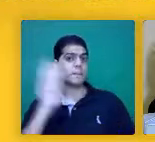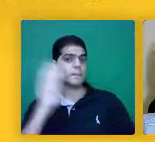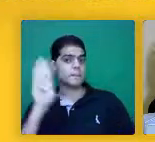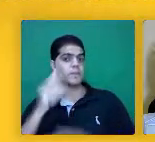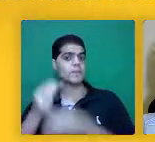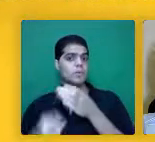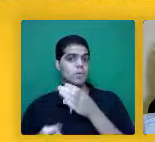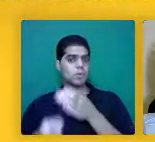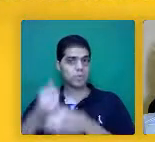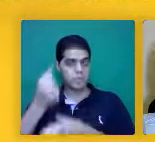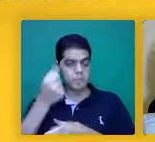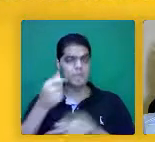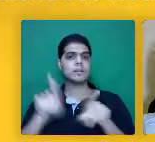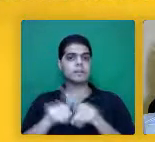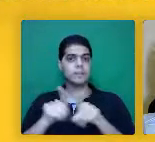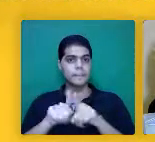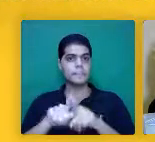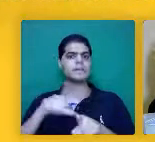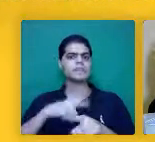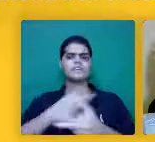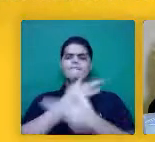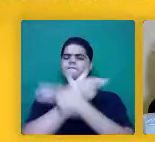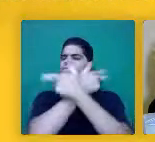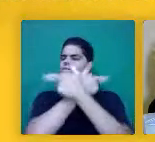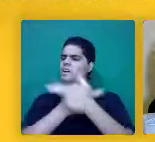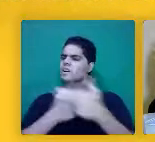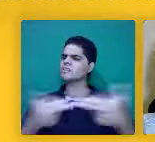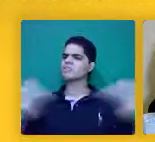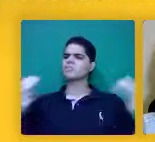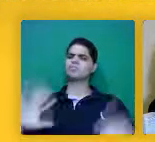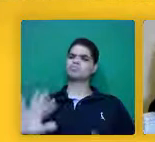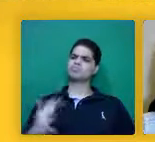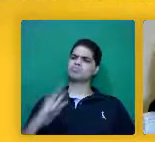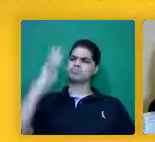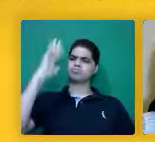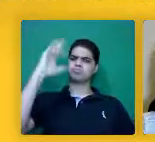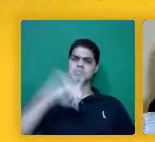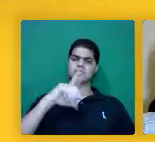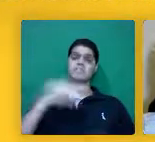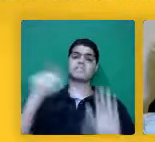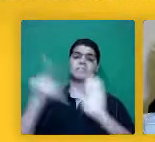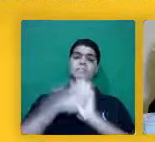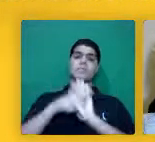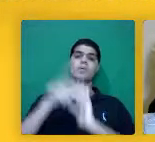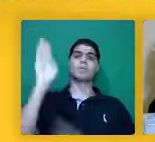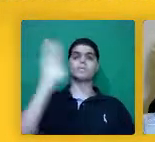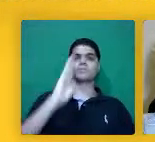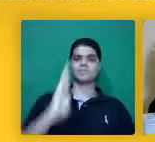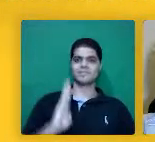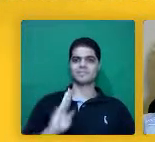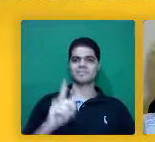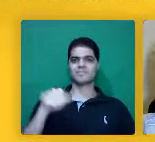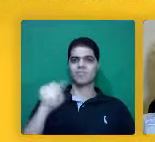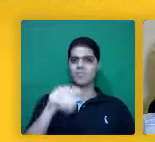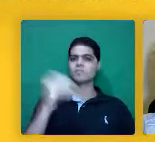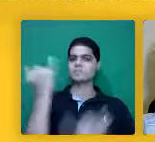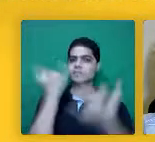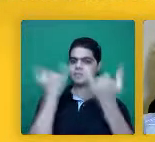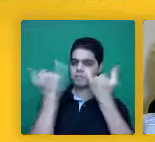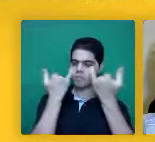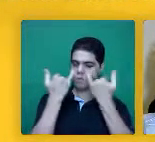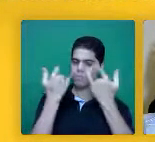que é diversidade e riqueza, né, do Brasil. Então, o que acontece? Vocês têm muitas informações para buscar